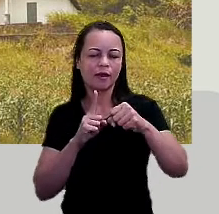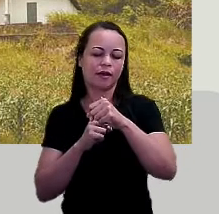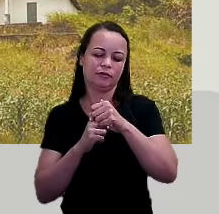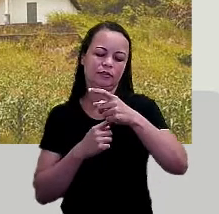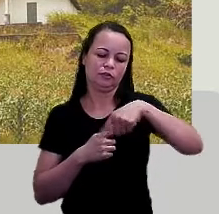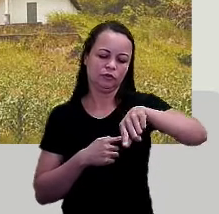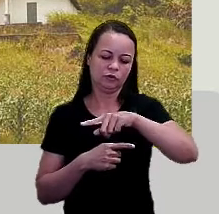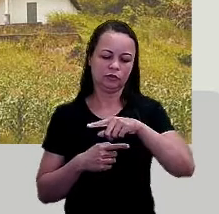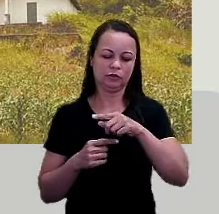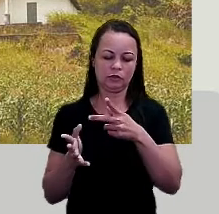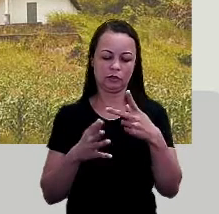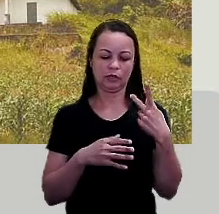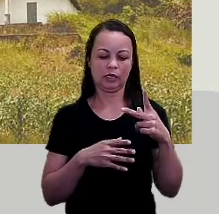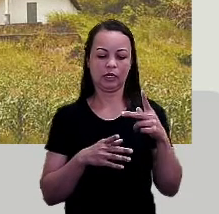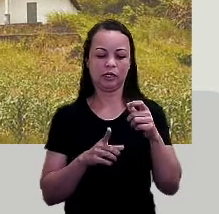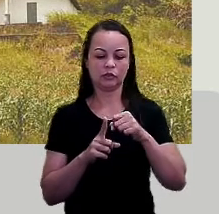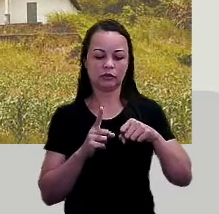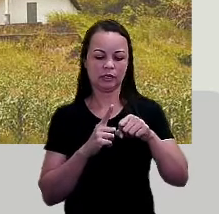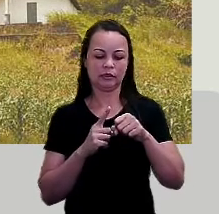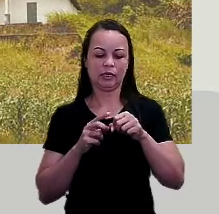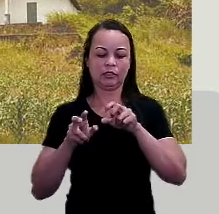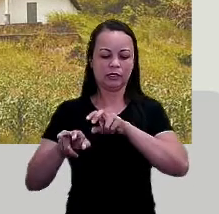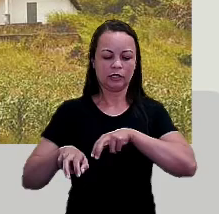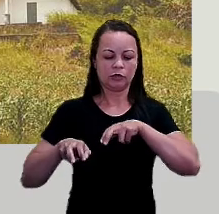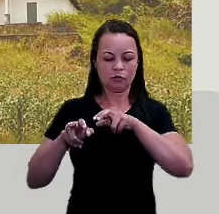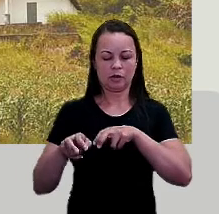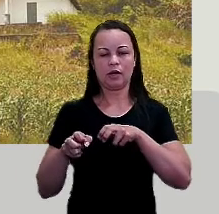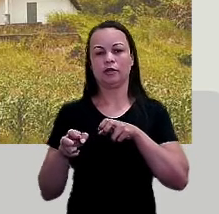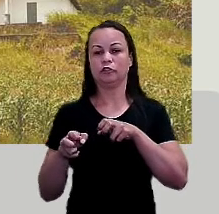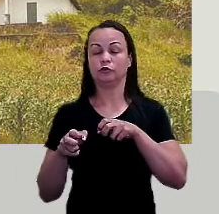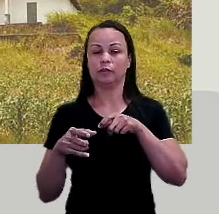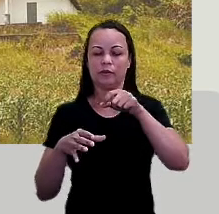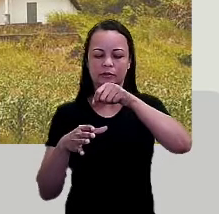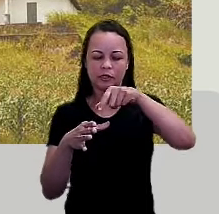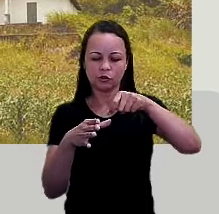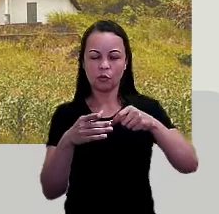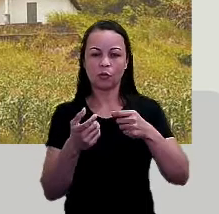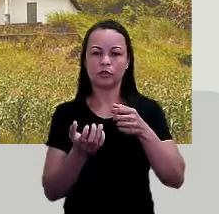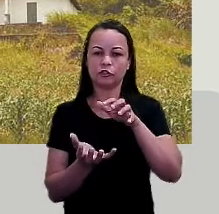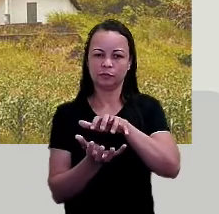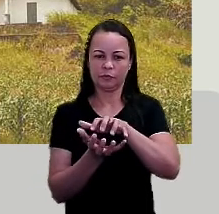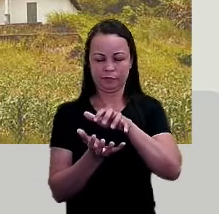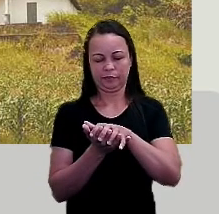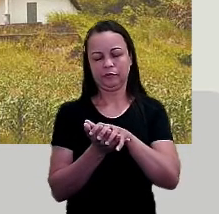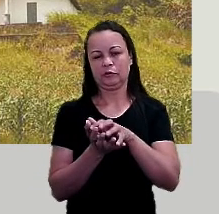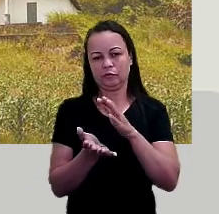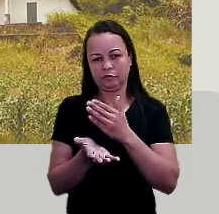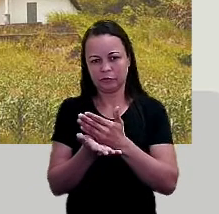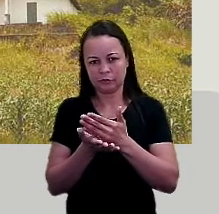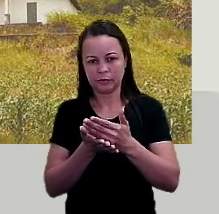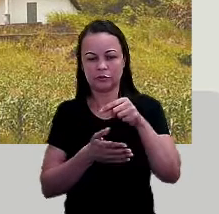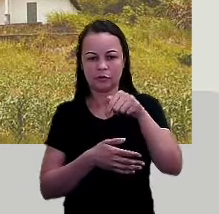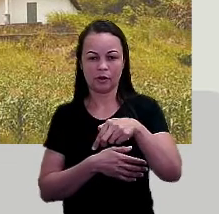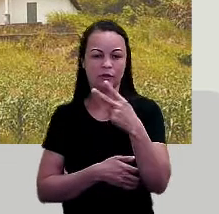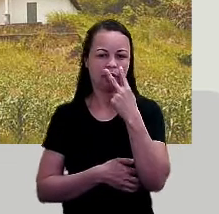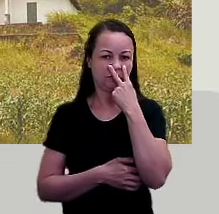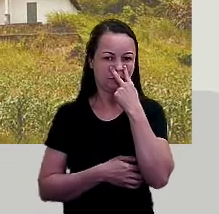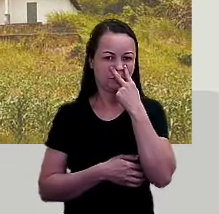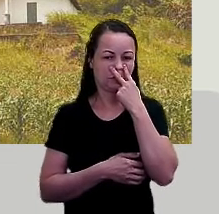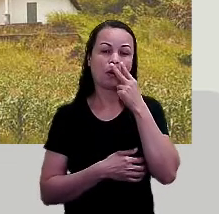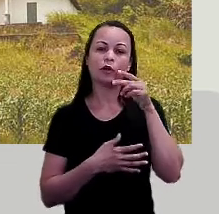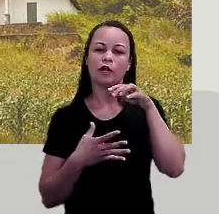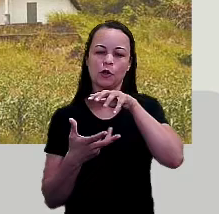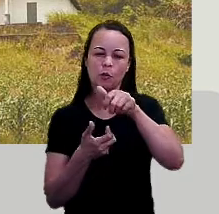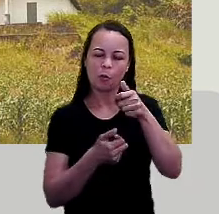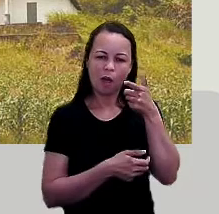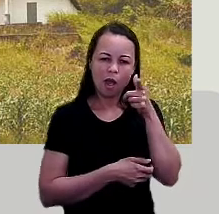dos Plantadores de Pernambuco. Como eu disse, essa reforma começou em Vitória de Santo Antão, mas ela ganhou o mundo. E